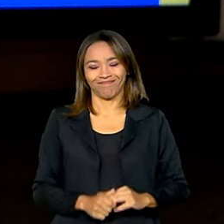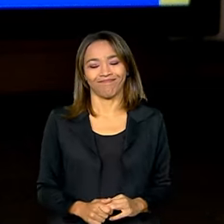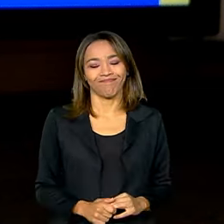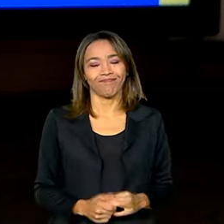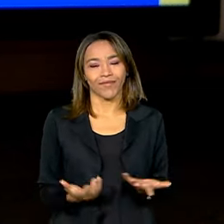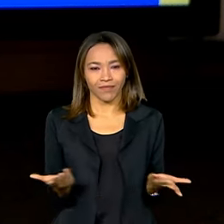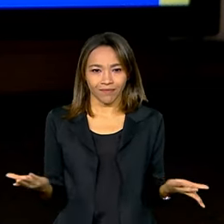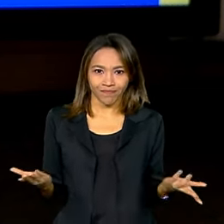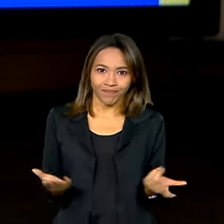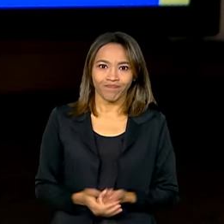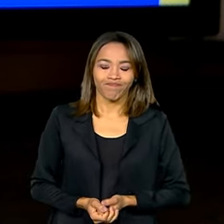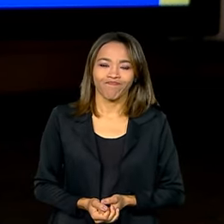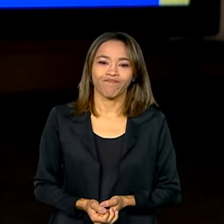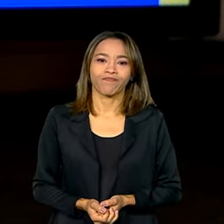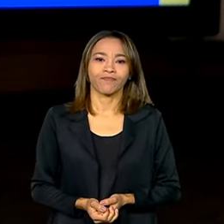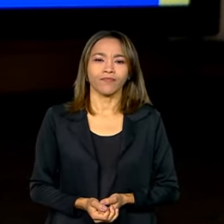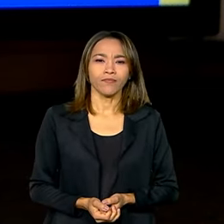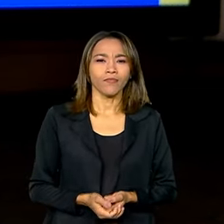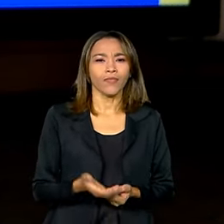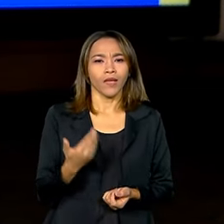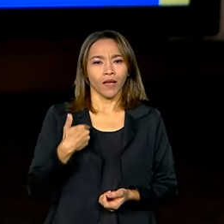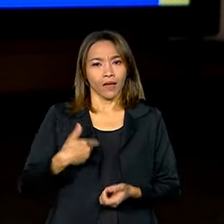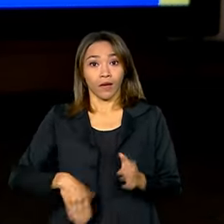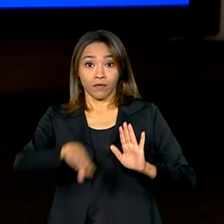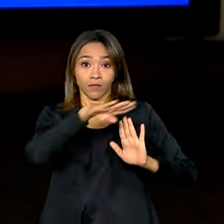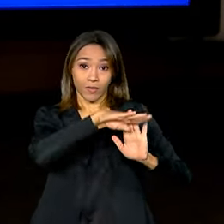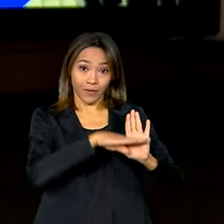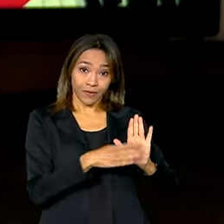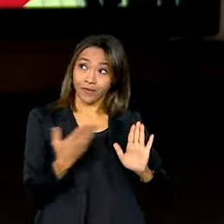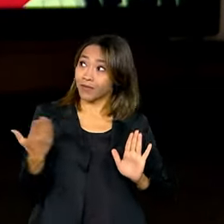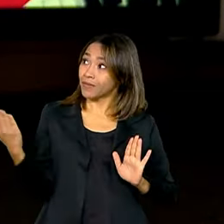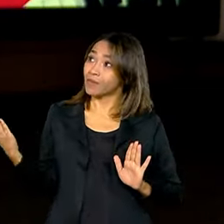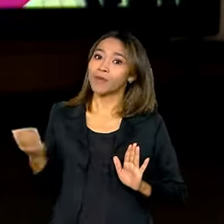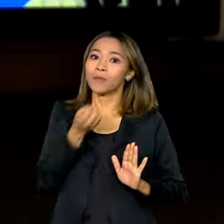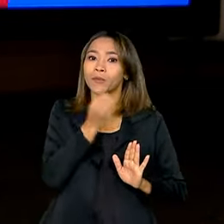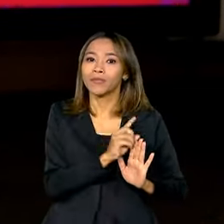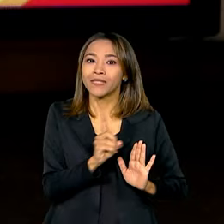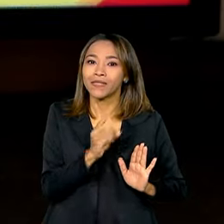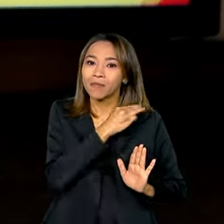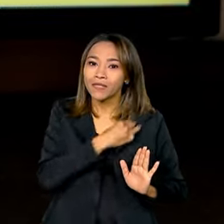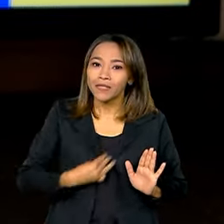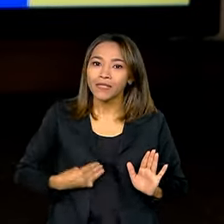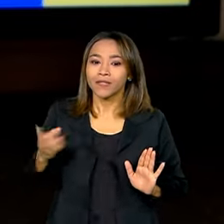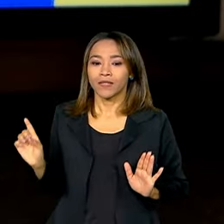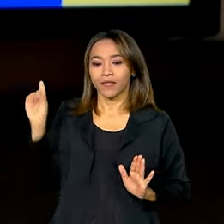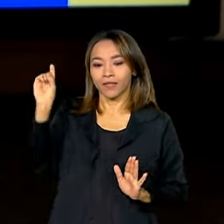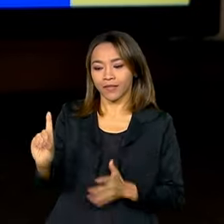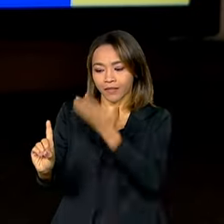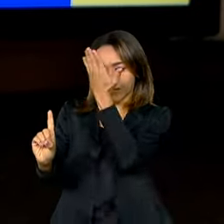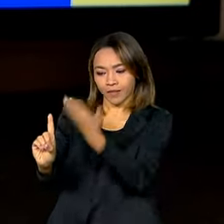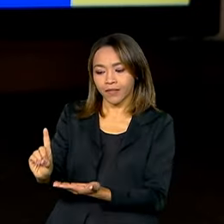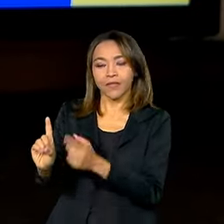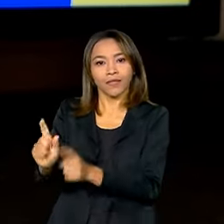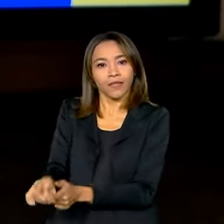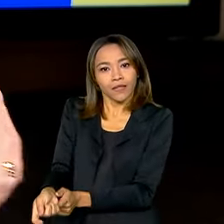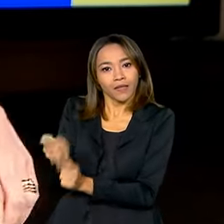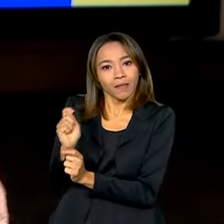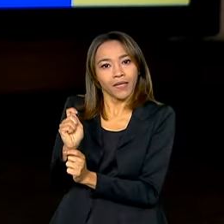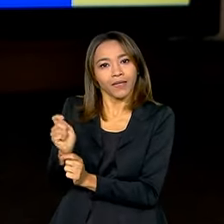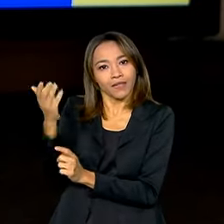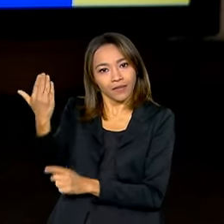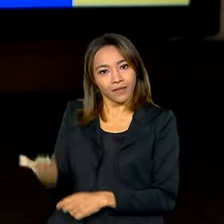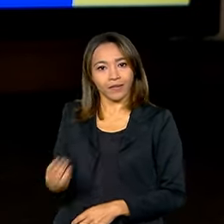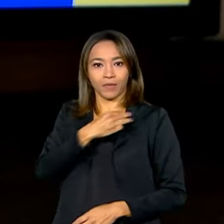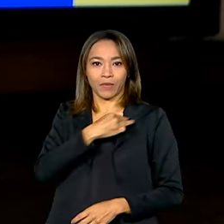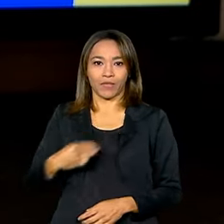isso. Estamos com o Bom Dia Ministro, que recebe hoje o ministro da Pesca e Aquicultura, André de